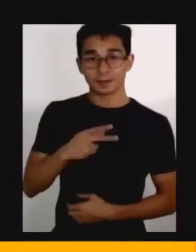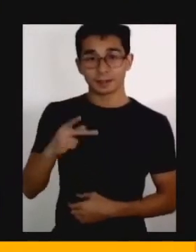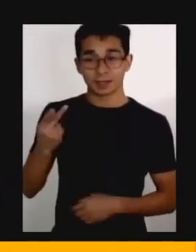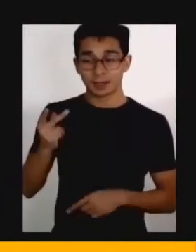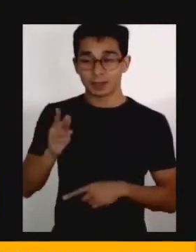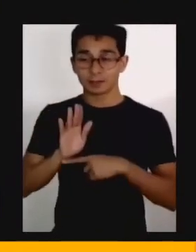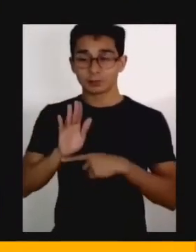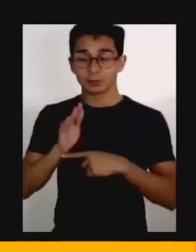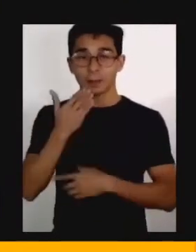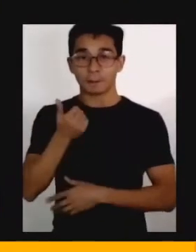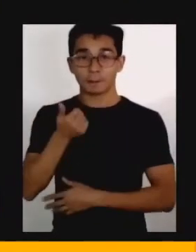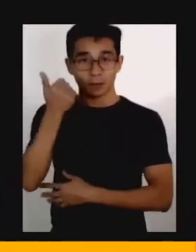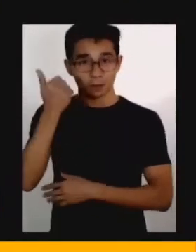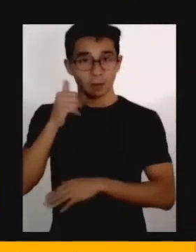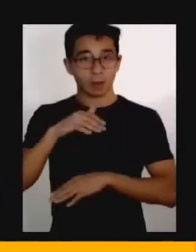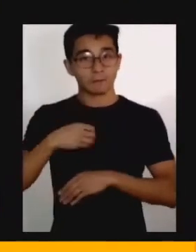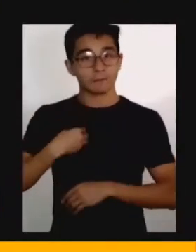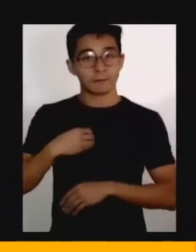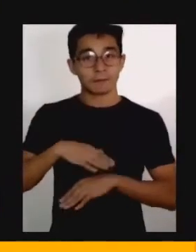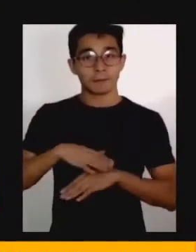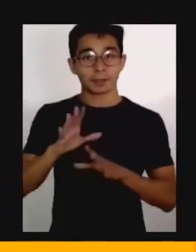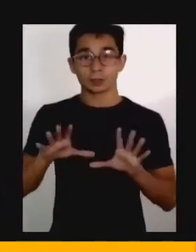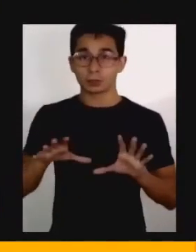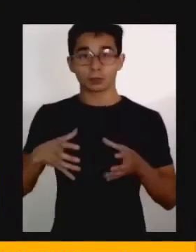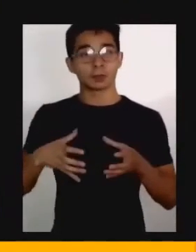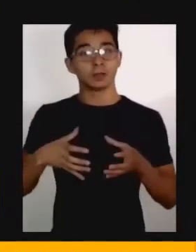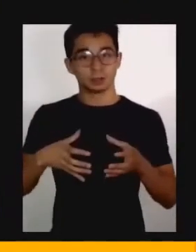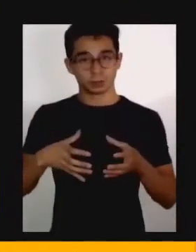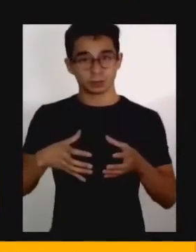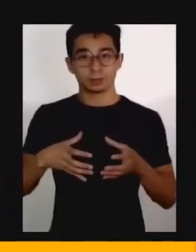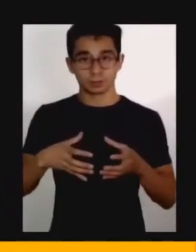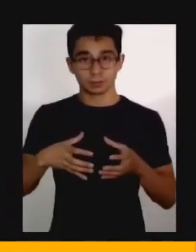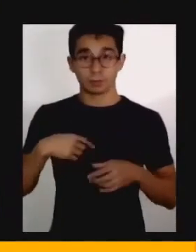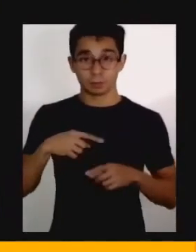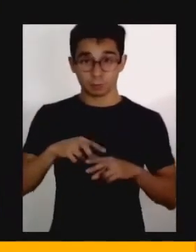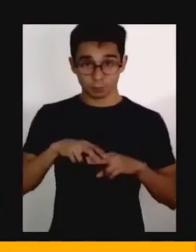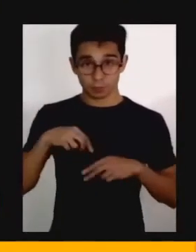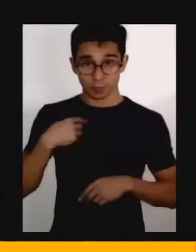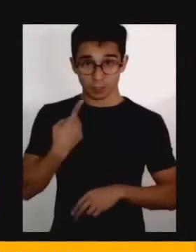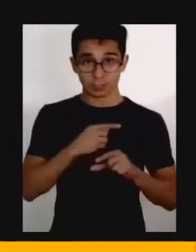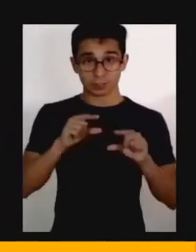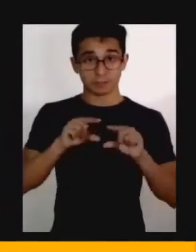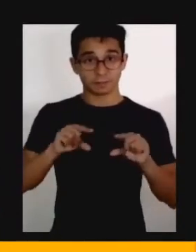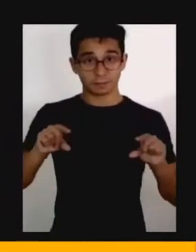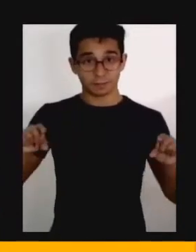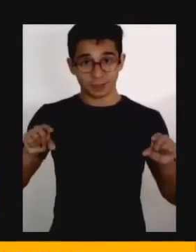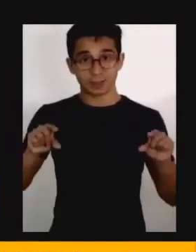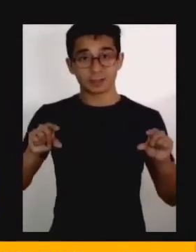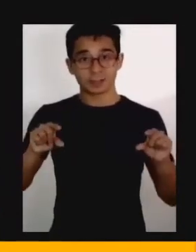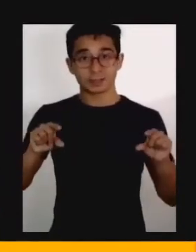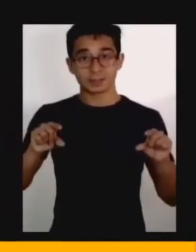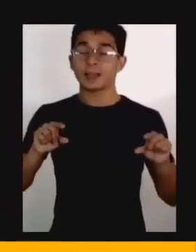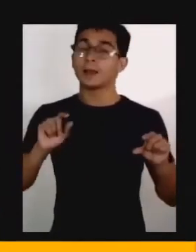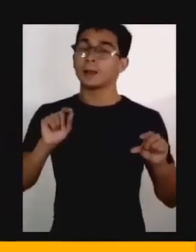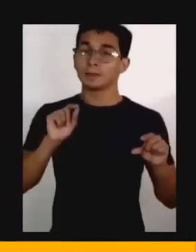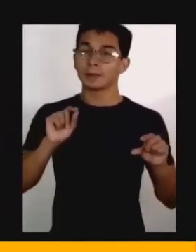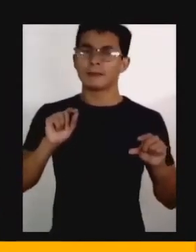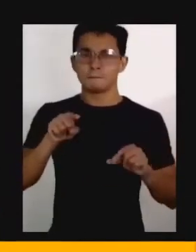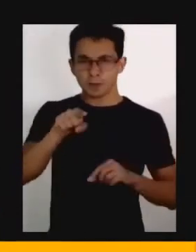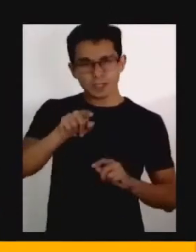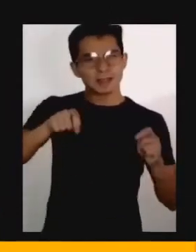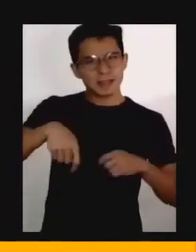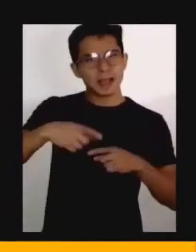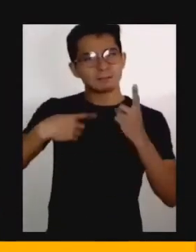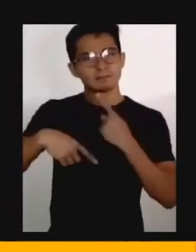ao nosso slogan, né, do What You Can't. E dentro disso, essa estratégia de como você